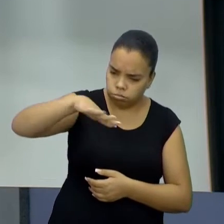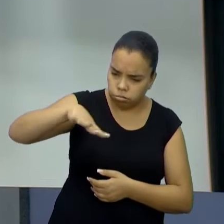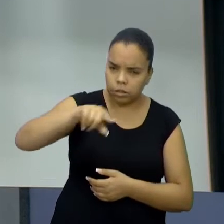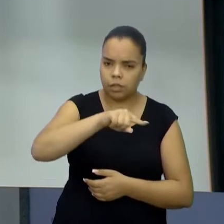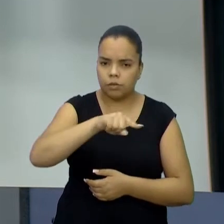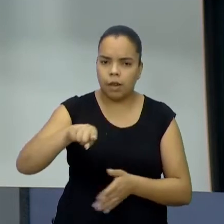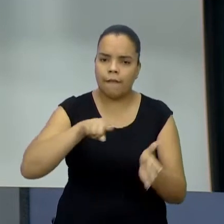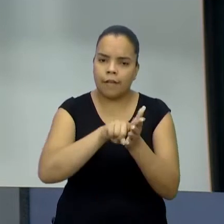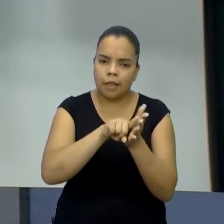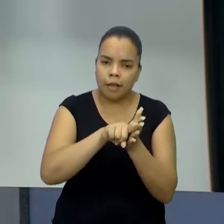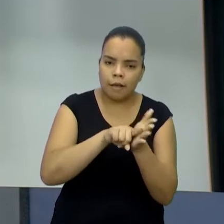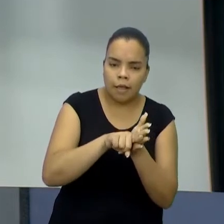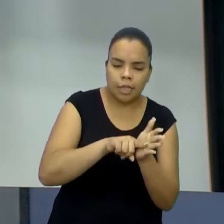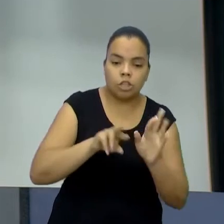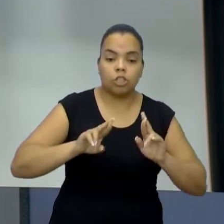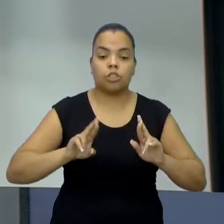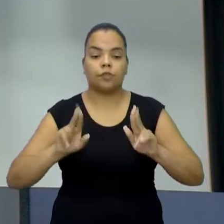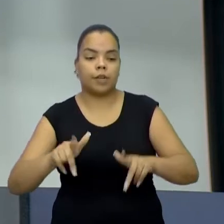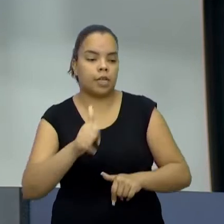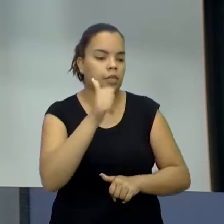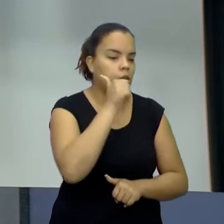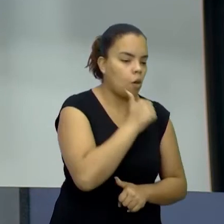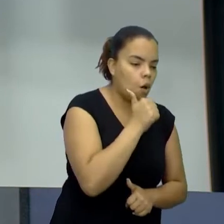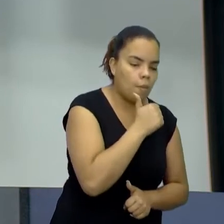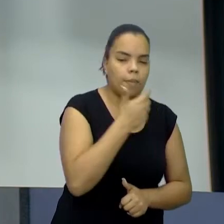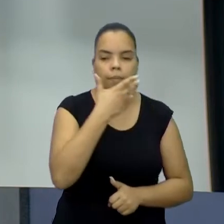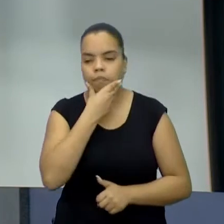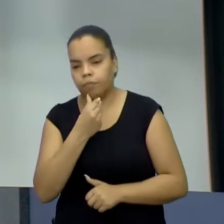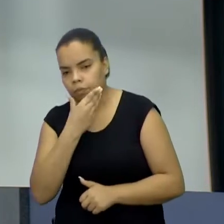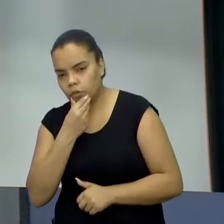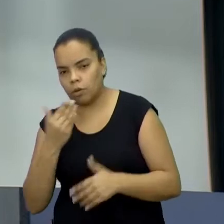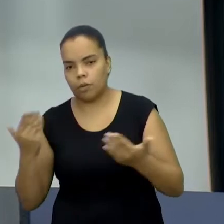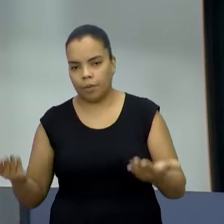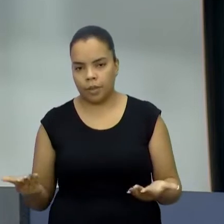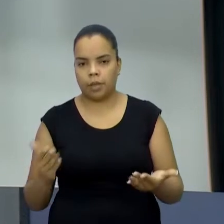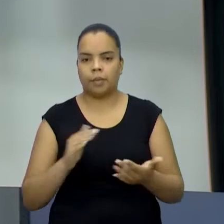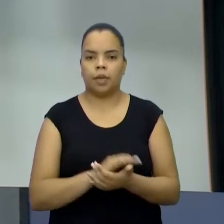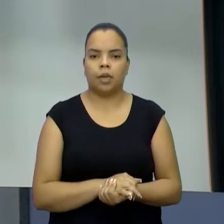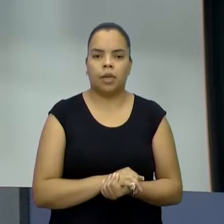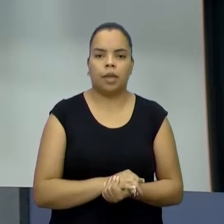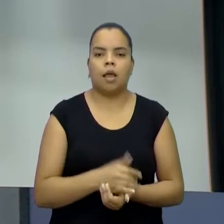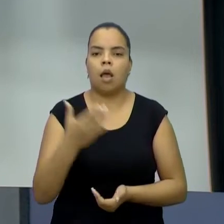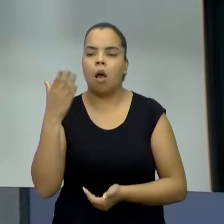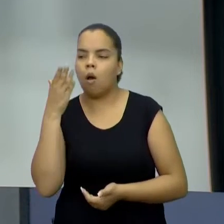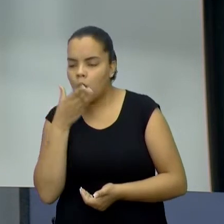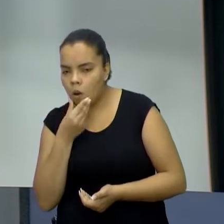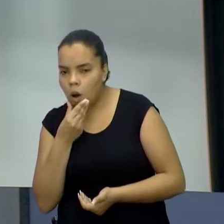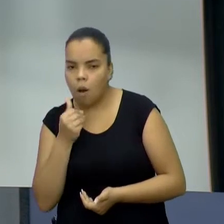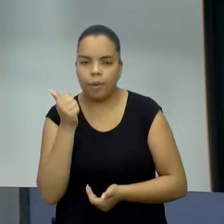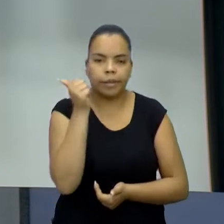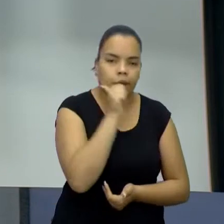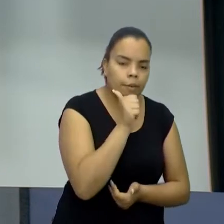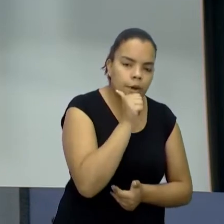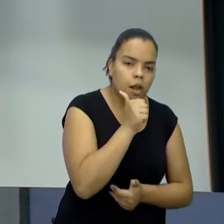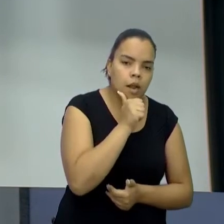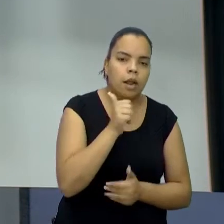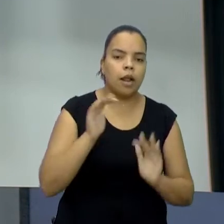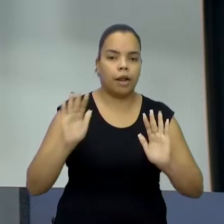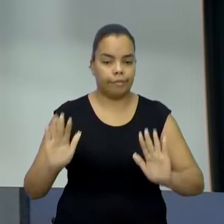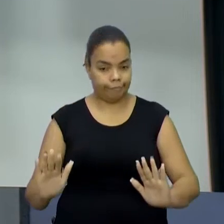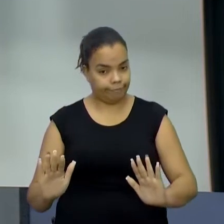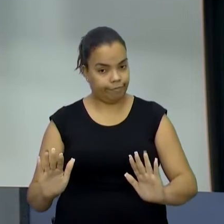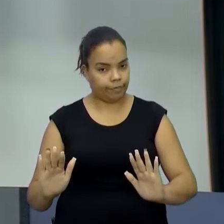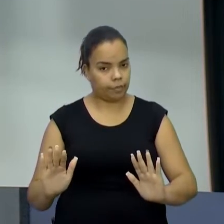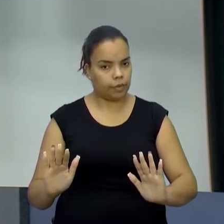que diferenciavam aí o esporte, a modalidade, quando falávamos no masculino, quando falávamos no feminino,